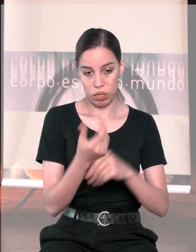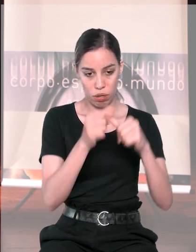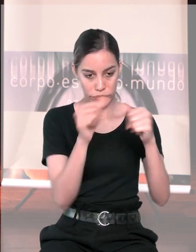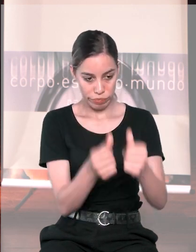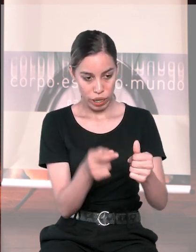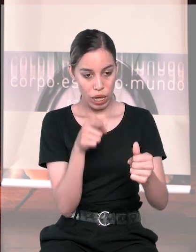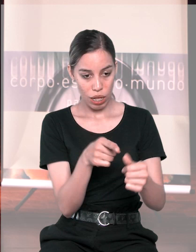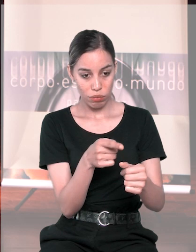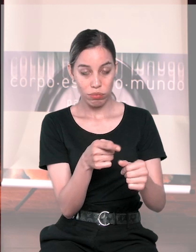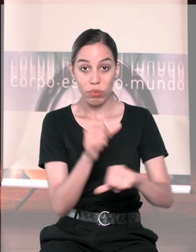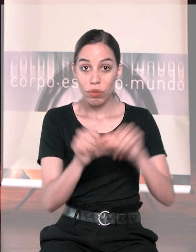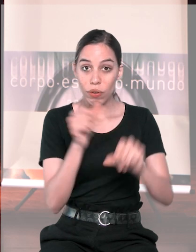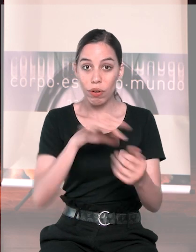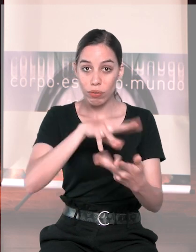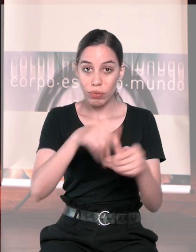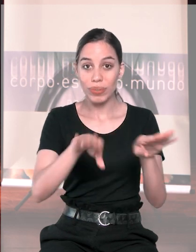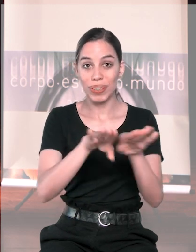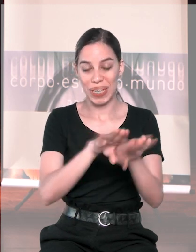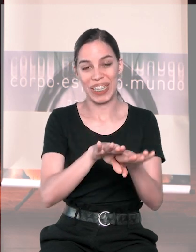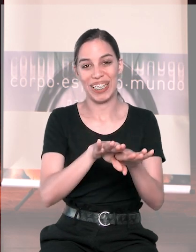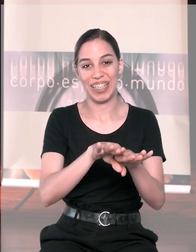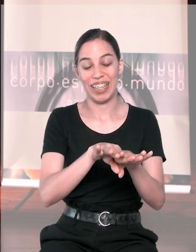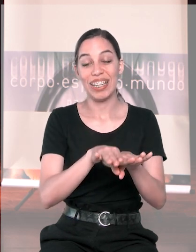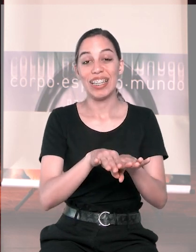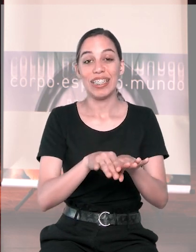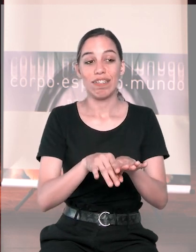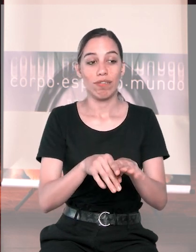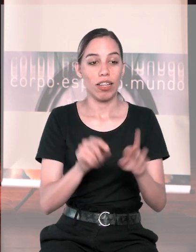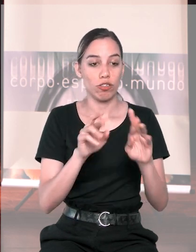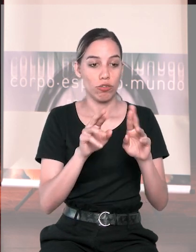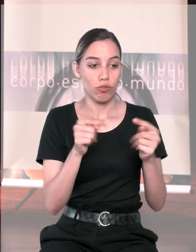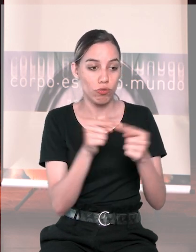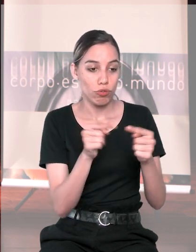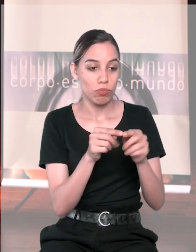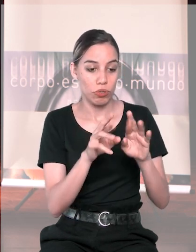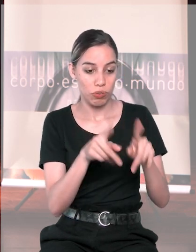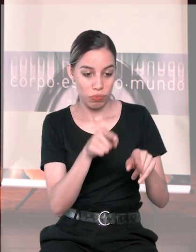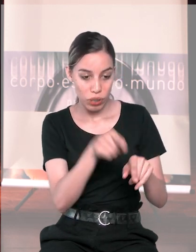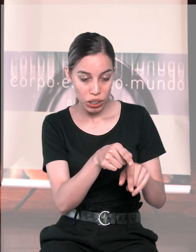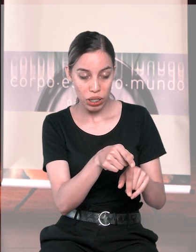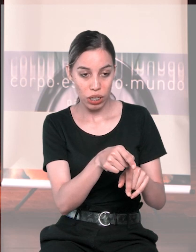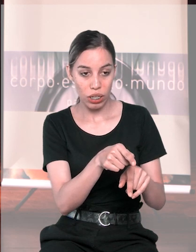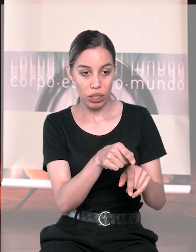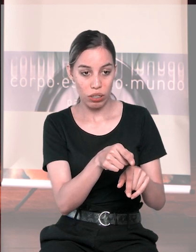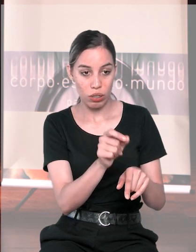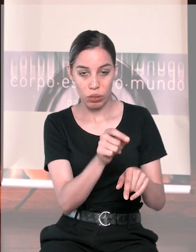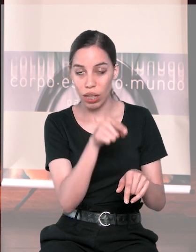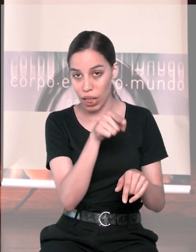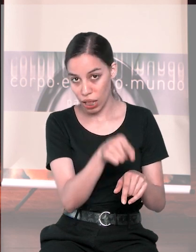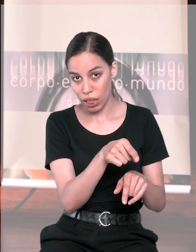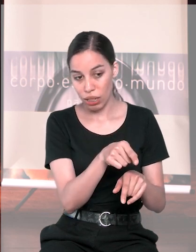mundo. Né? Isto é, torna-se algo diferente do que ela é e que possibilita um